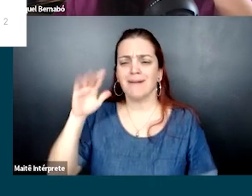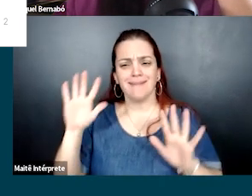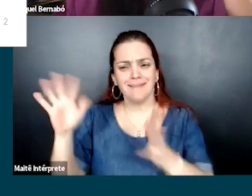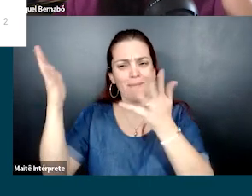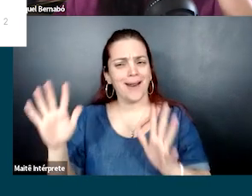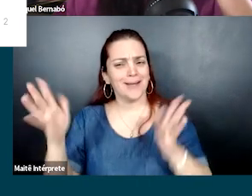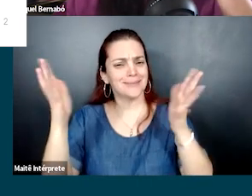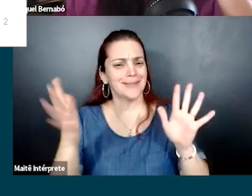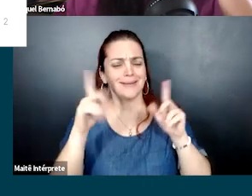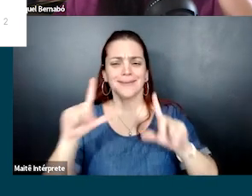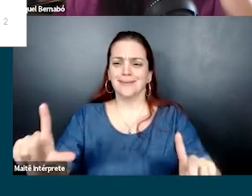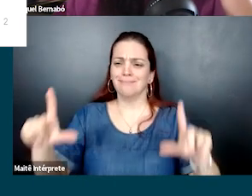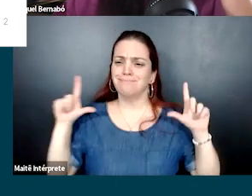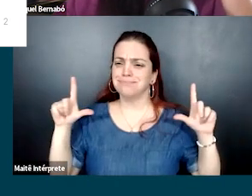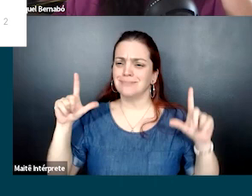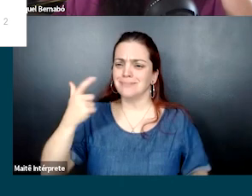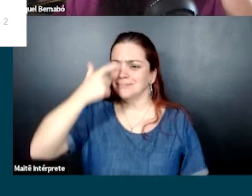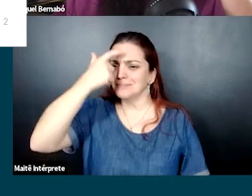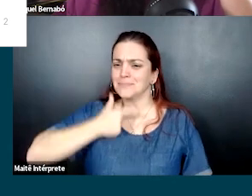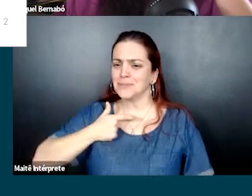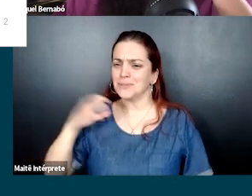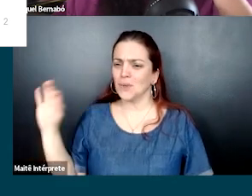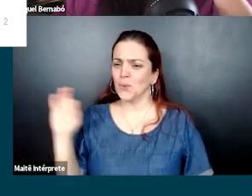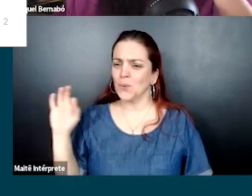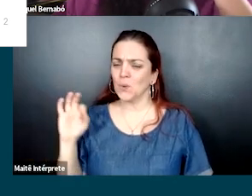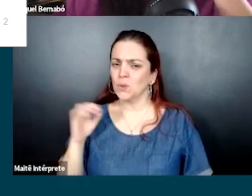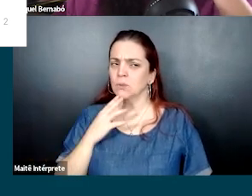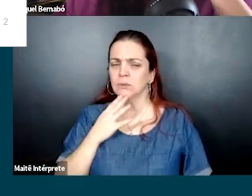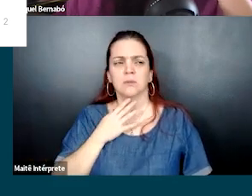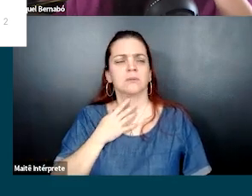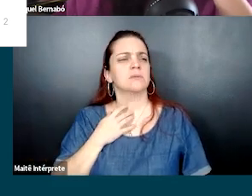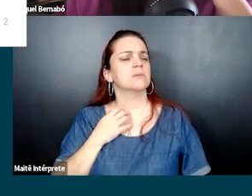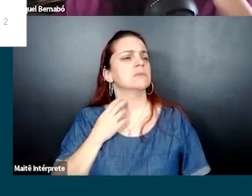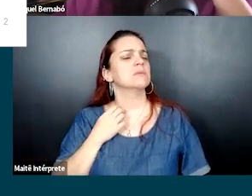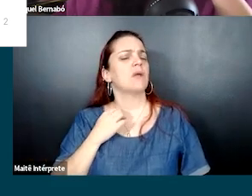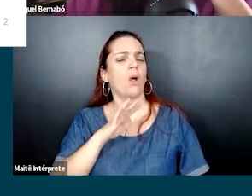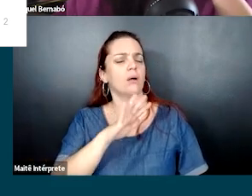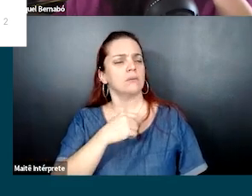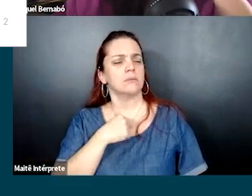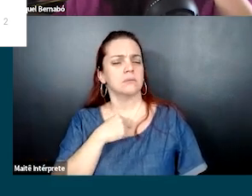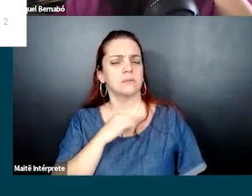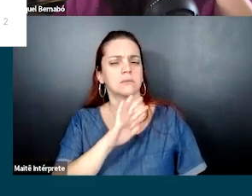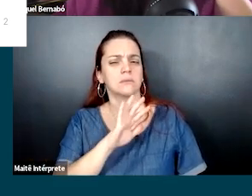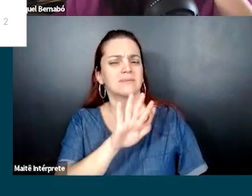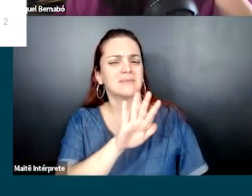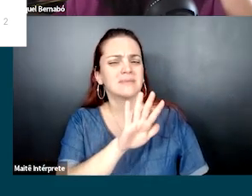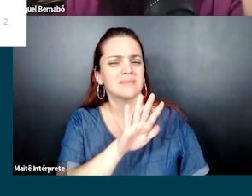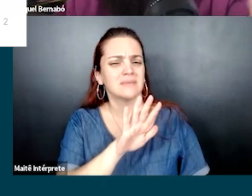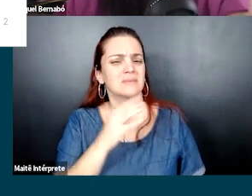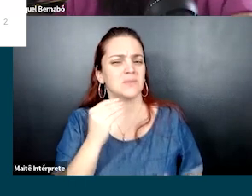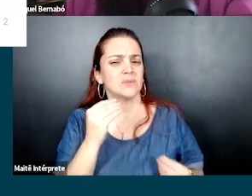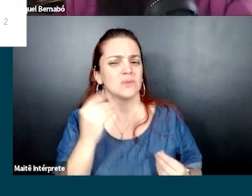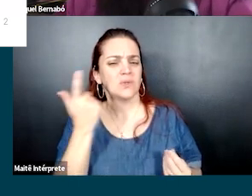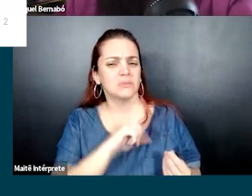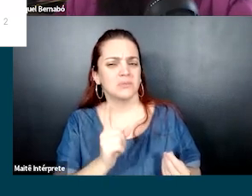Ah, eu acho muito engraçado essas homenagens que todo mundo ganha, menos o homenageado. E aí eu fiquei meio assim, tipo, como assim, né? Como assim? O